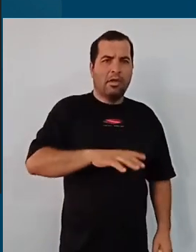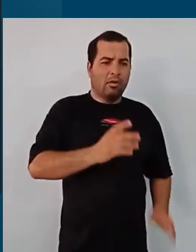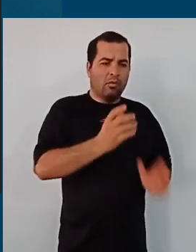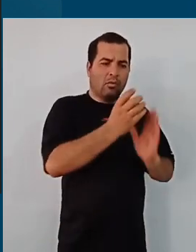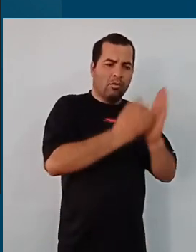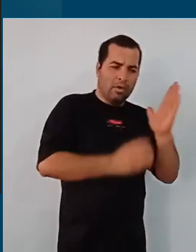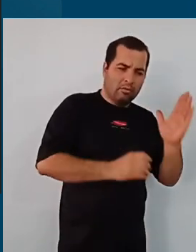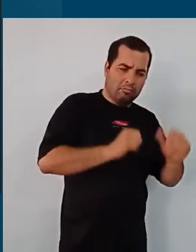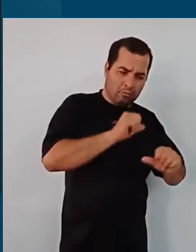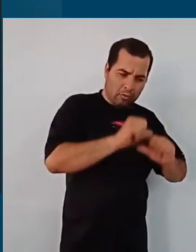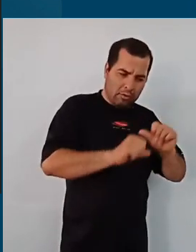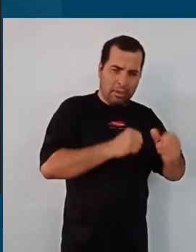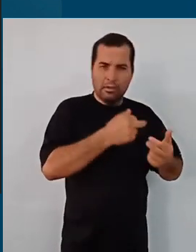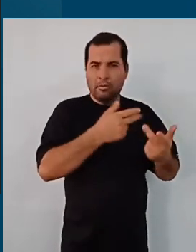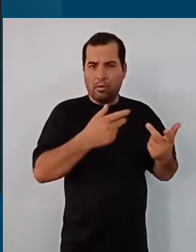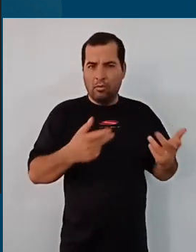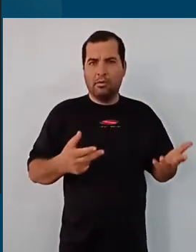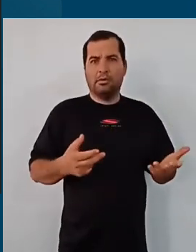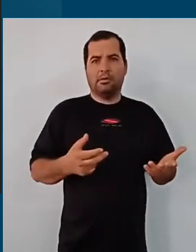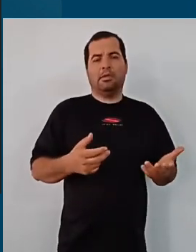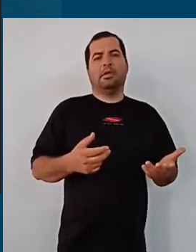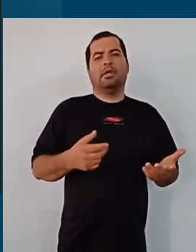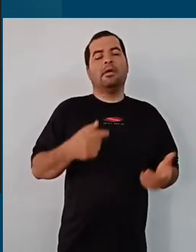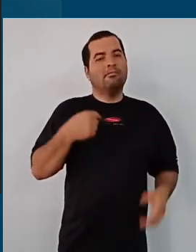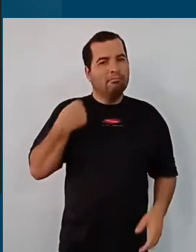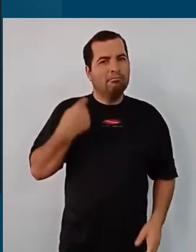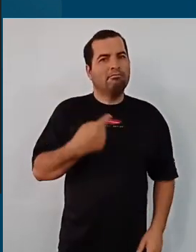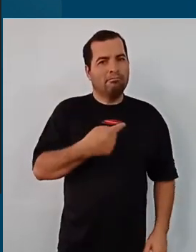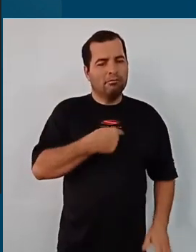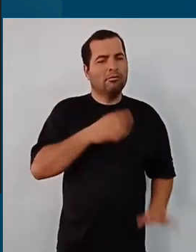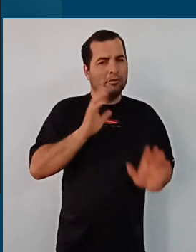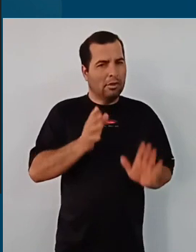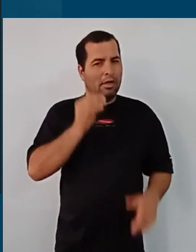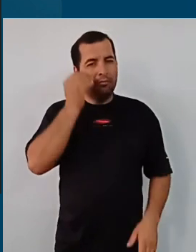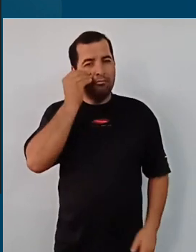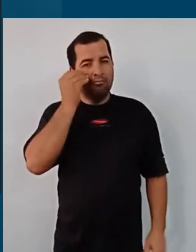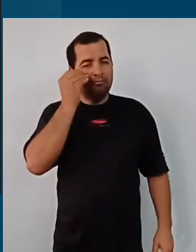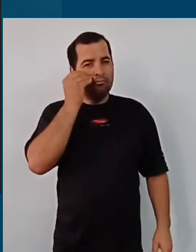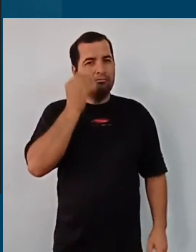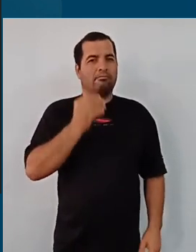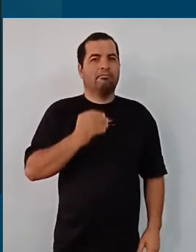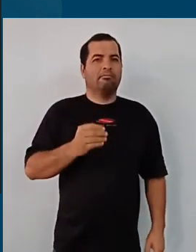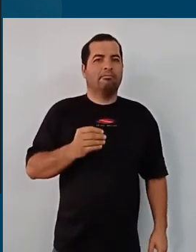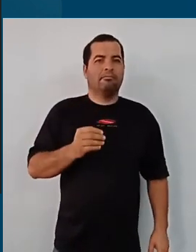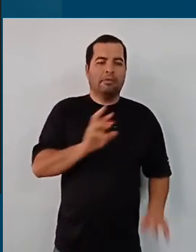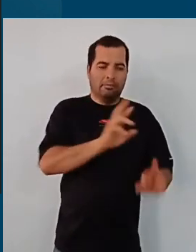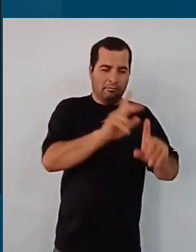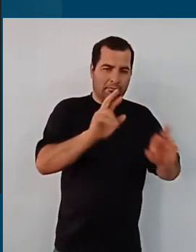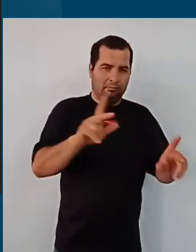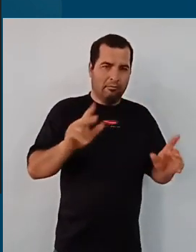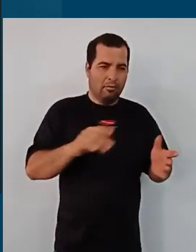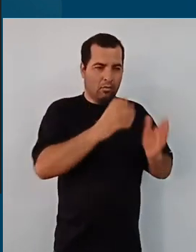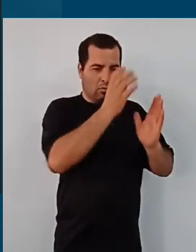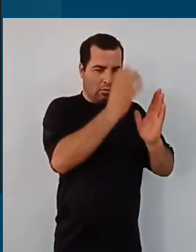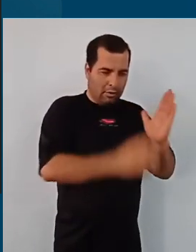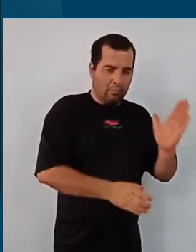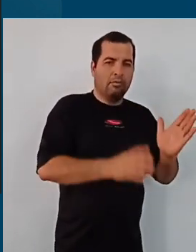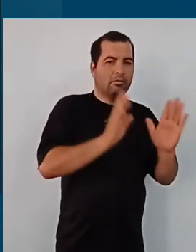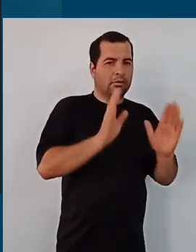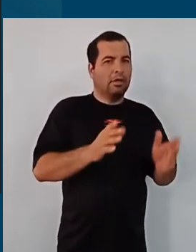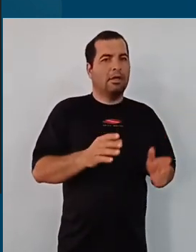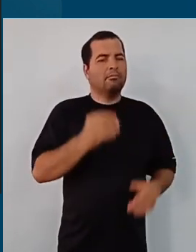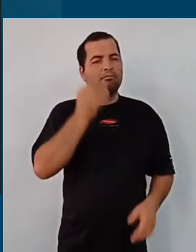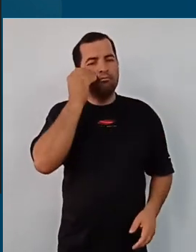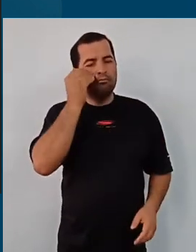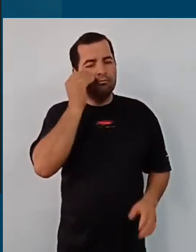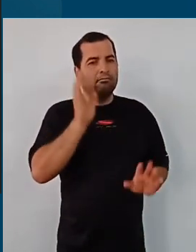eu também tenho uma relativa experiência em diversas proposições curriculares